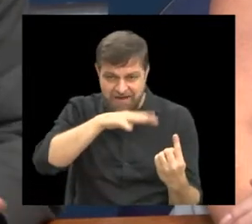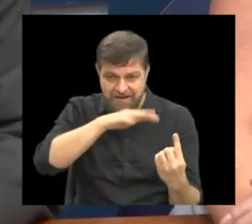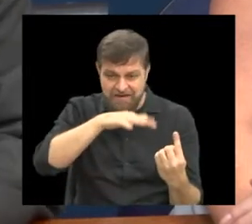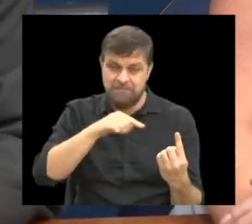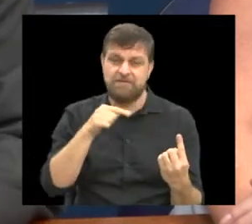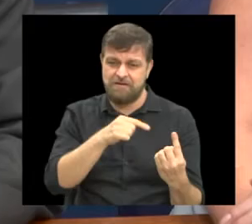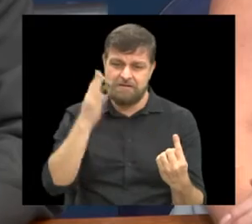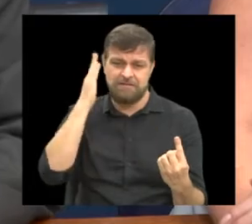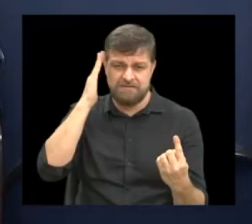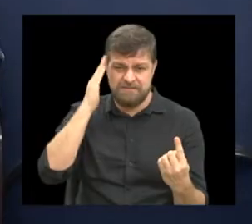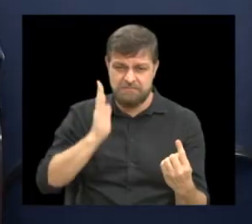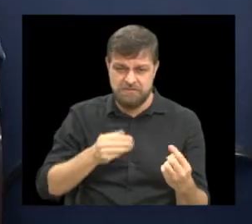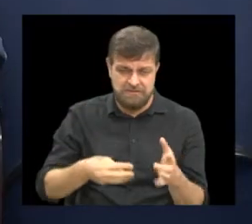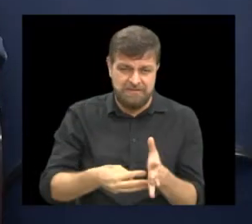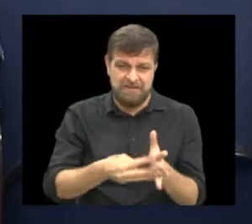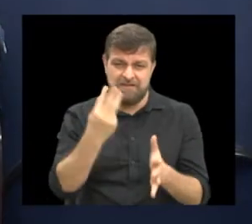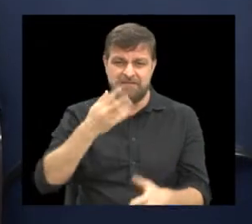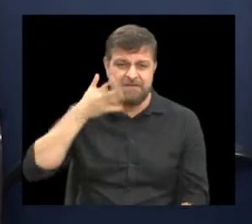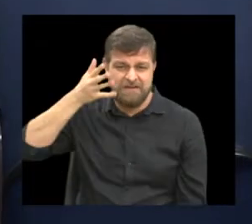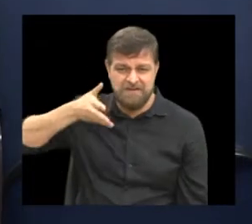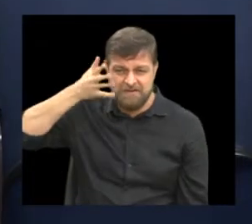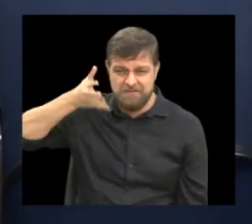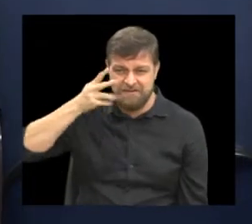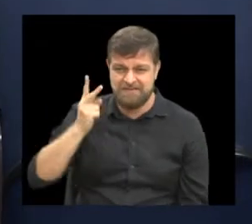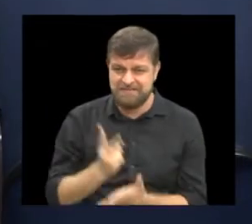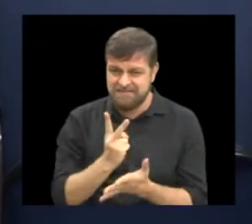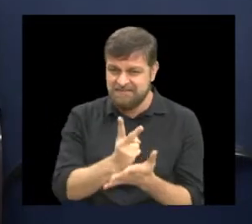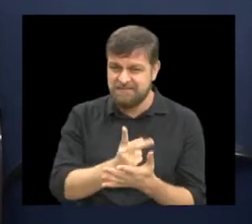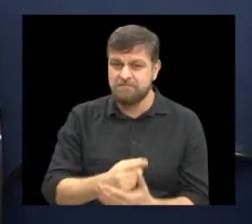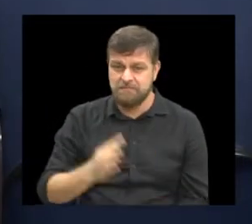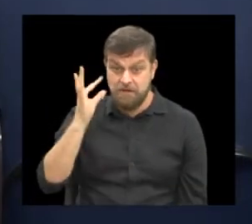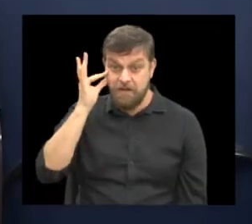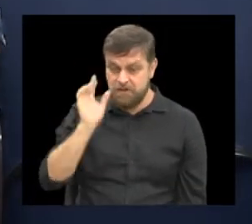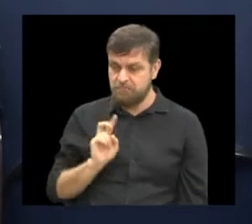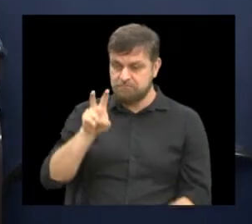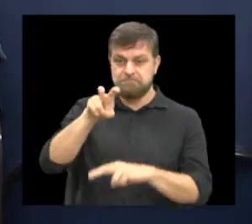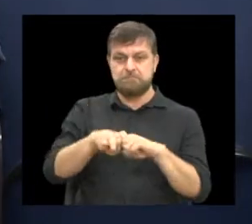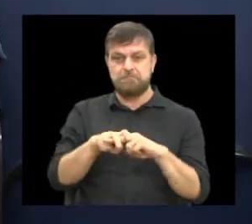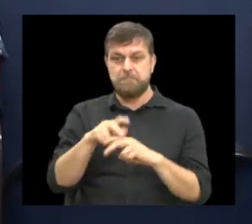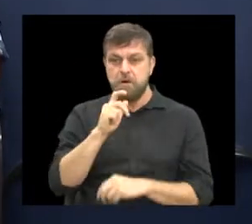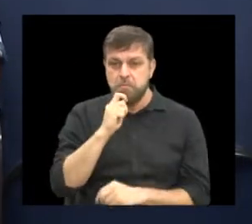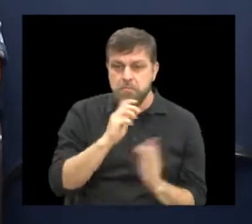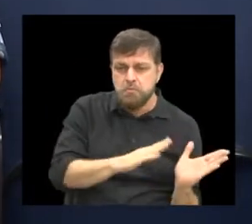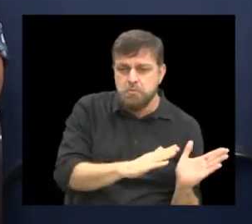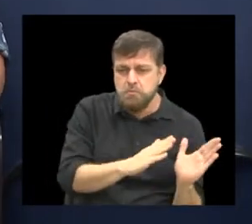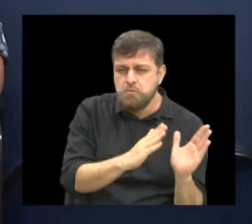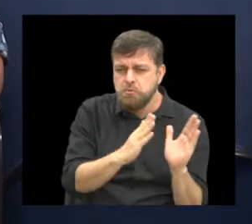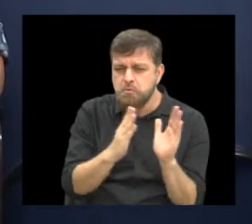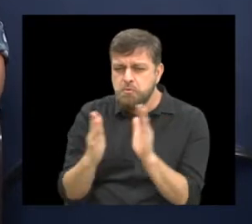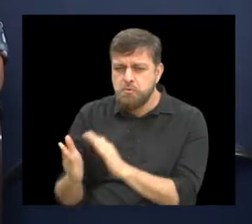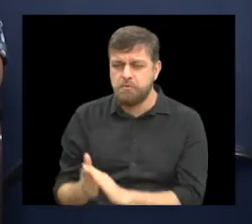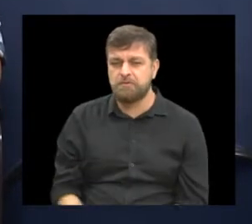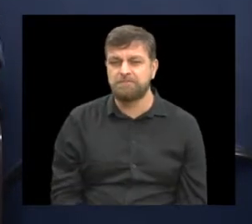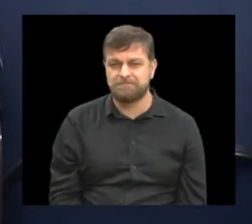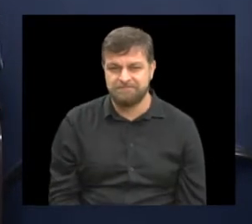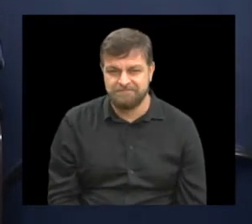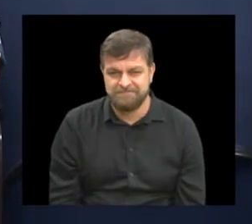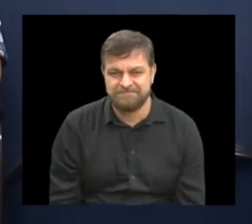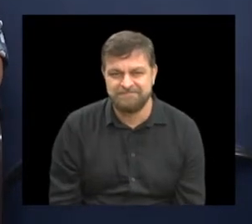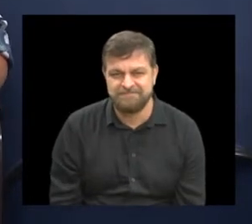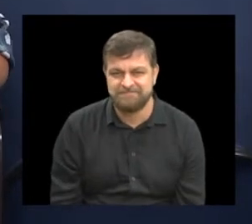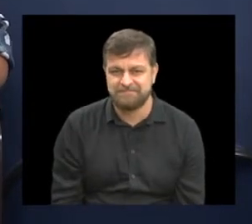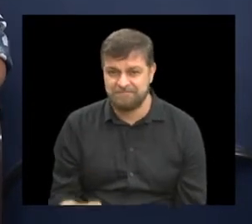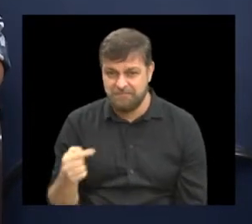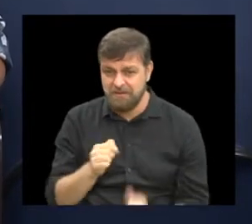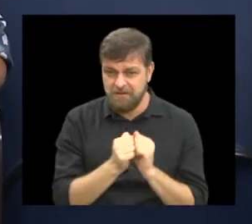já assisti umas 3, 4 vezes a palestra dela, toda vez que tem eu posso acompanhar e eu vou, ela sabe muito bem disso.